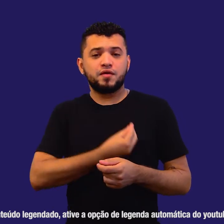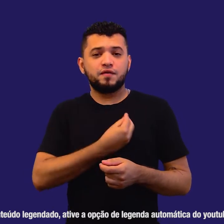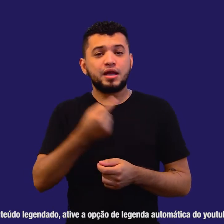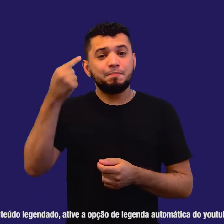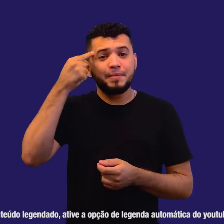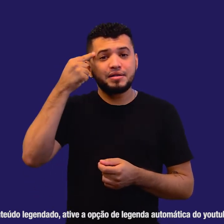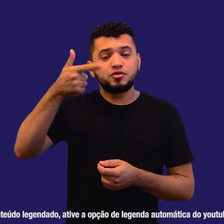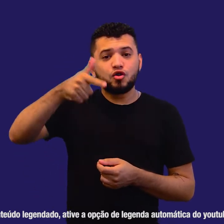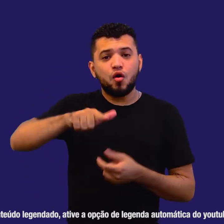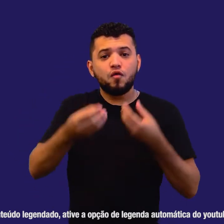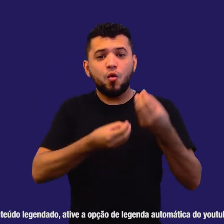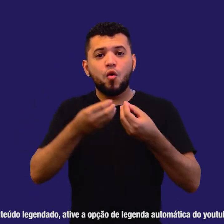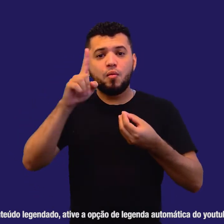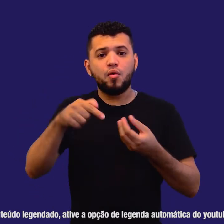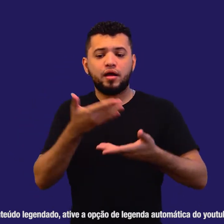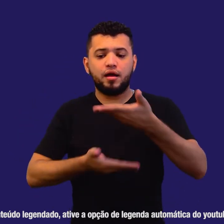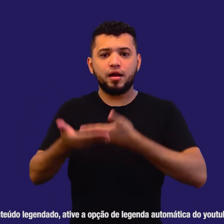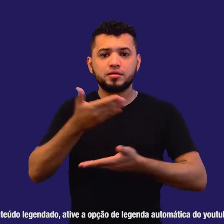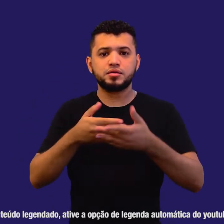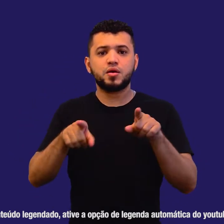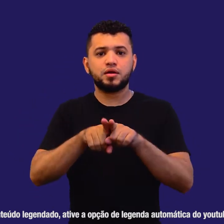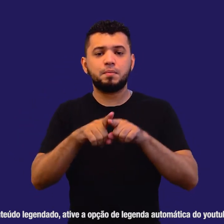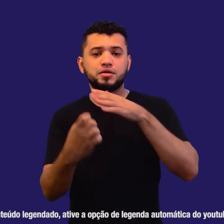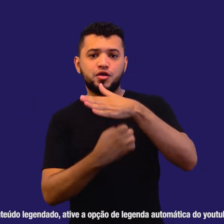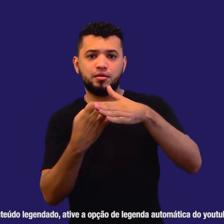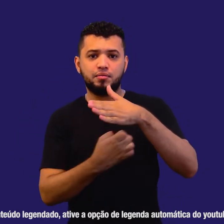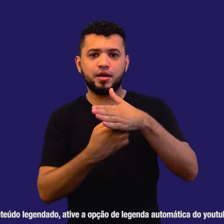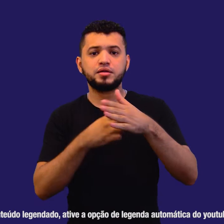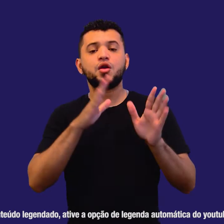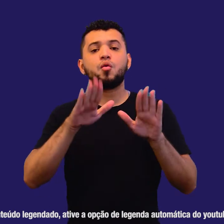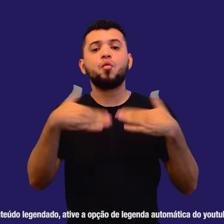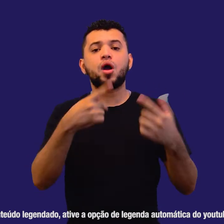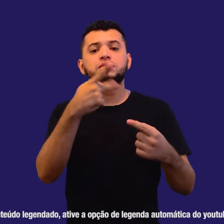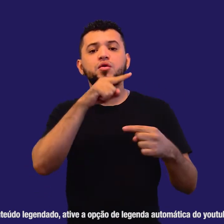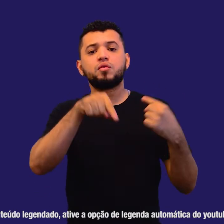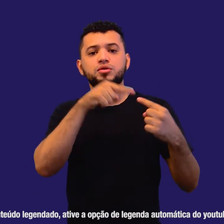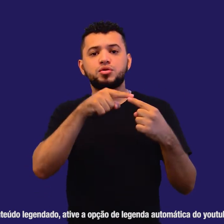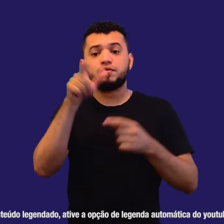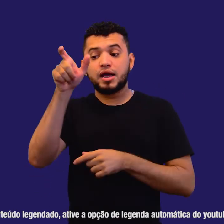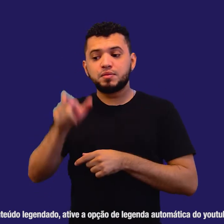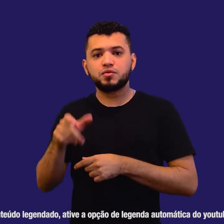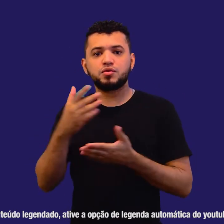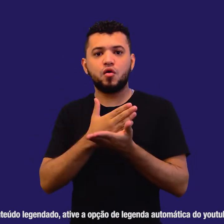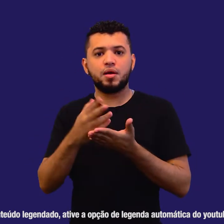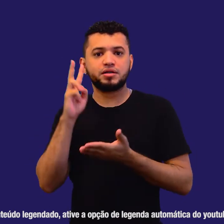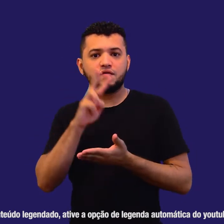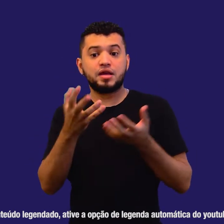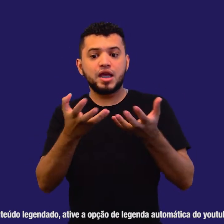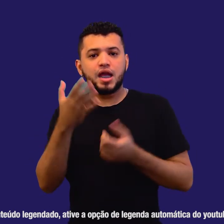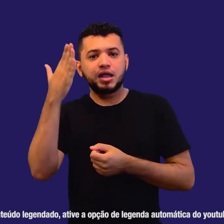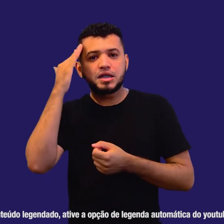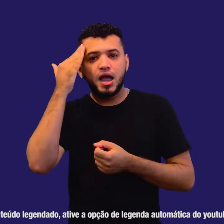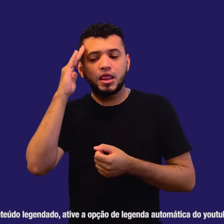a relação entre os negócios e os seus propósitos. O próprio consumidor começa a ter interesse nos valores que estão